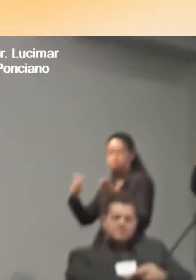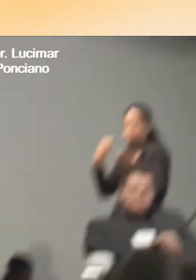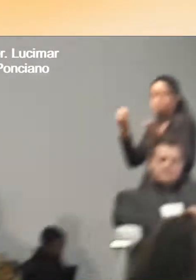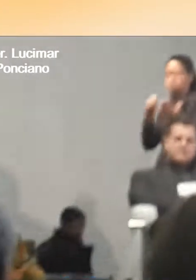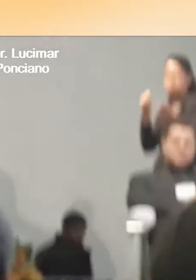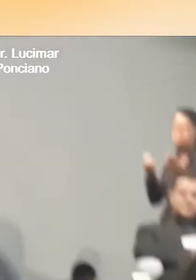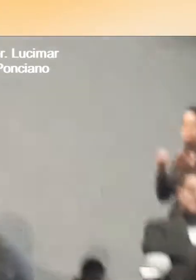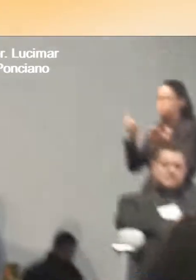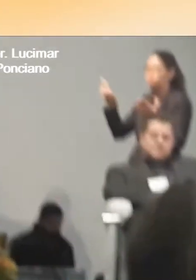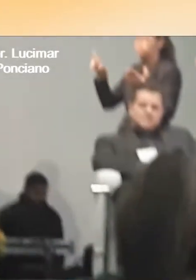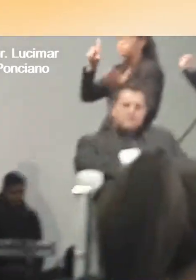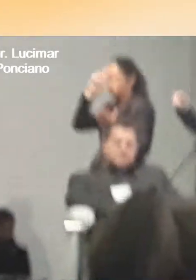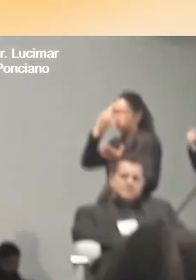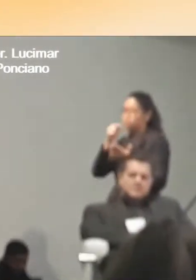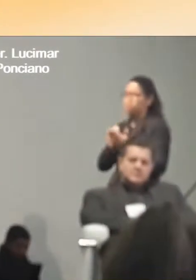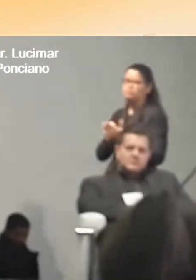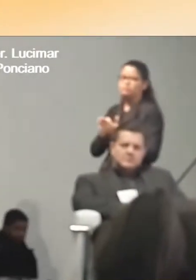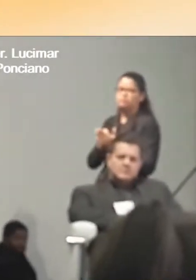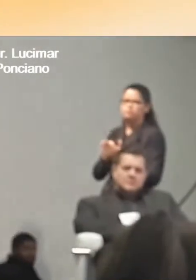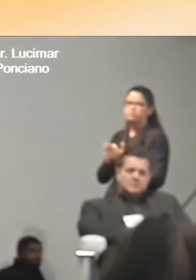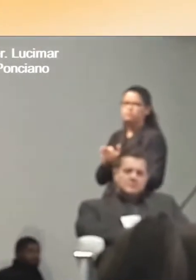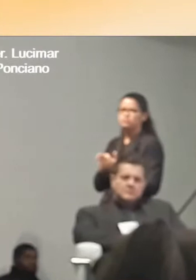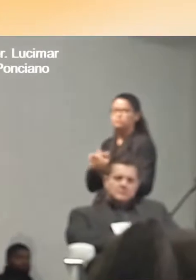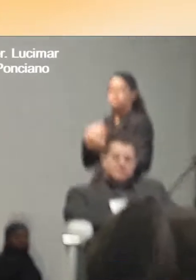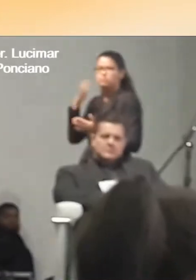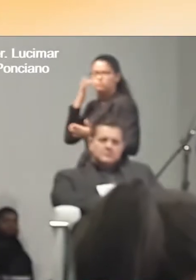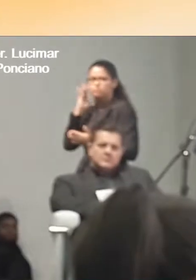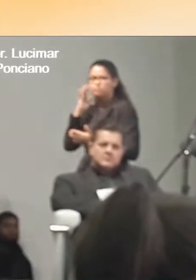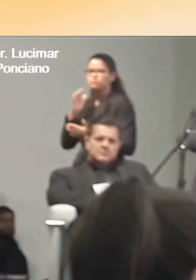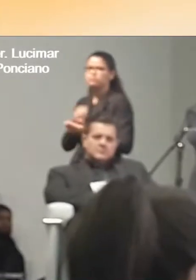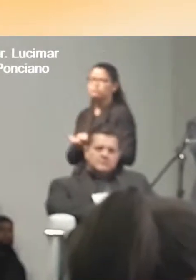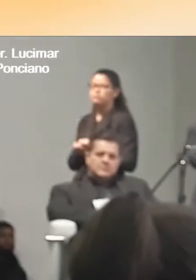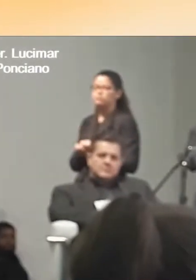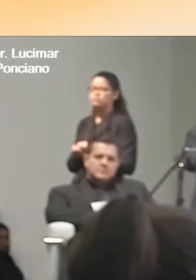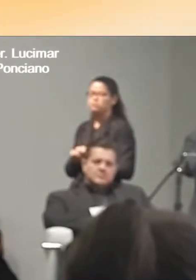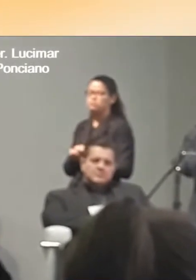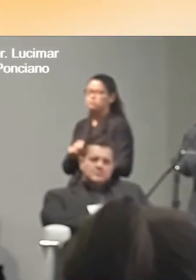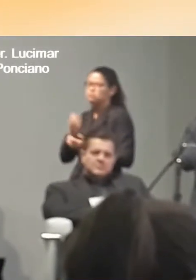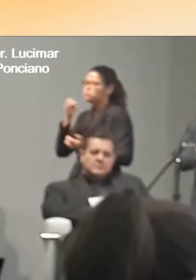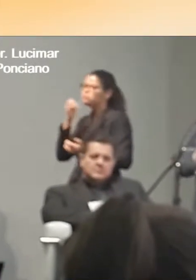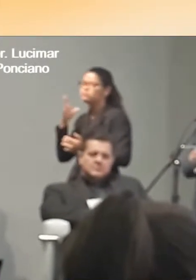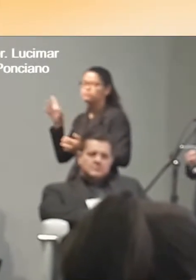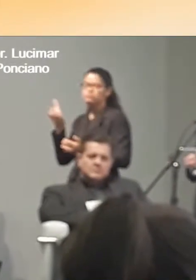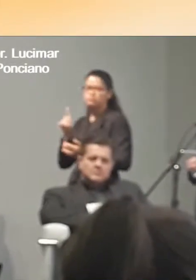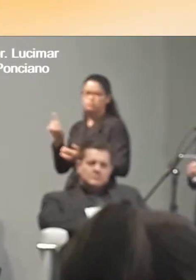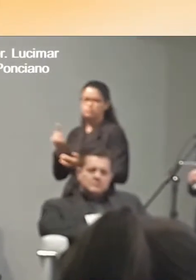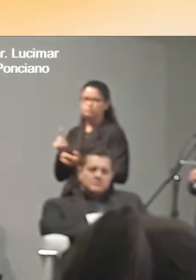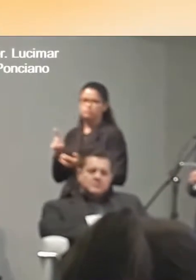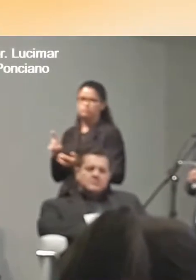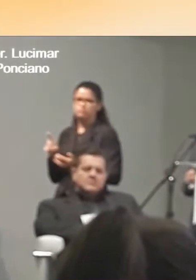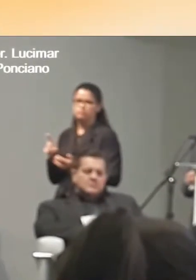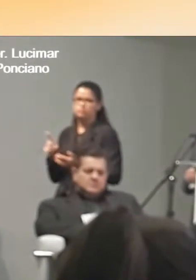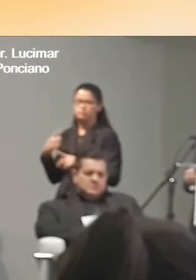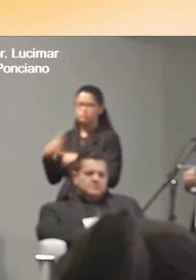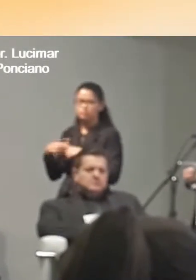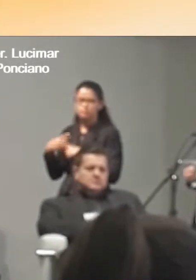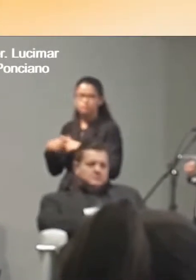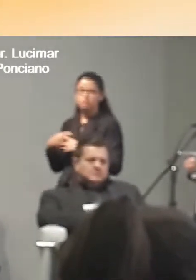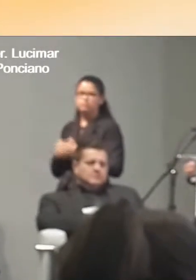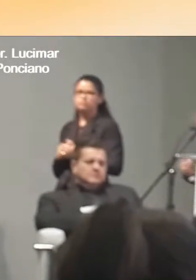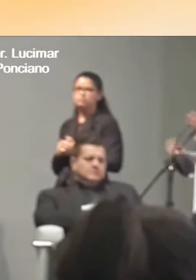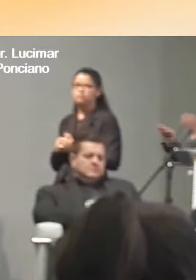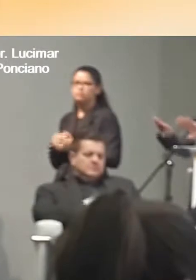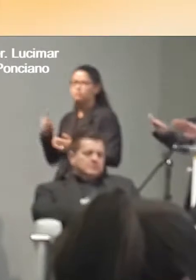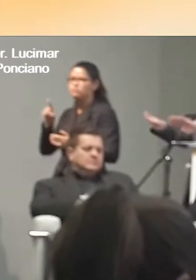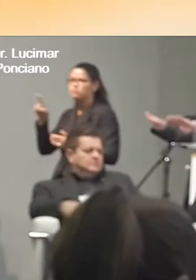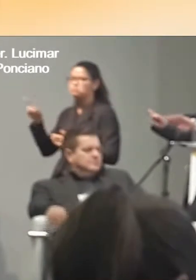como aquilo deve ser feito, como aquilo não pode ser feito. Acho isso uma subversão ao princípio dos poderes.